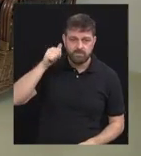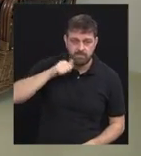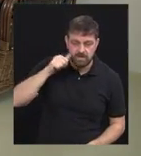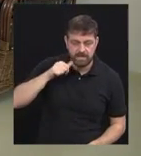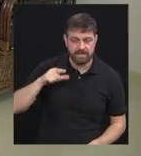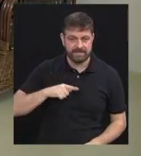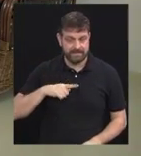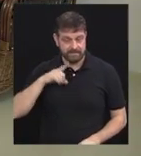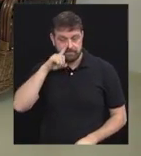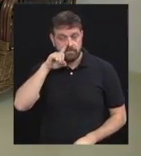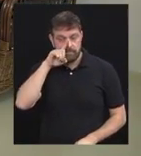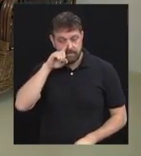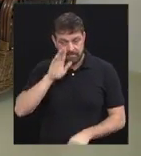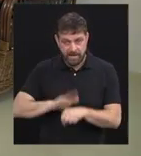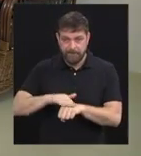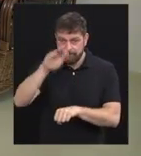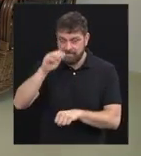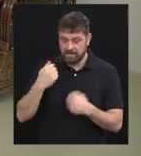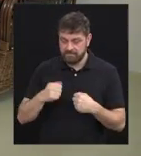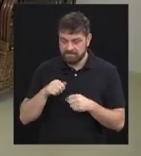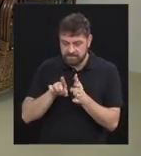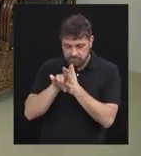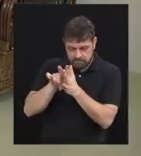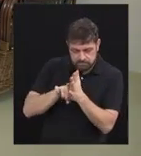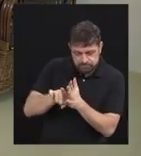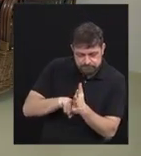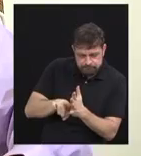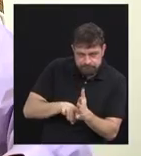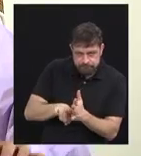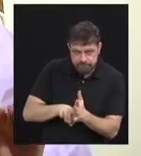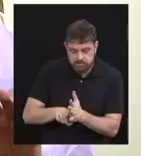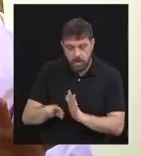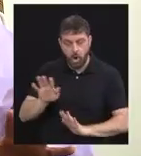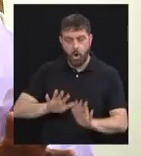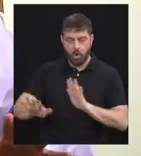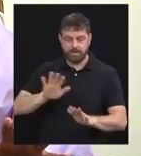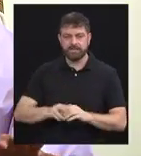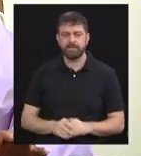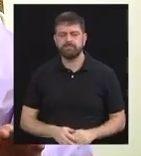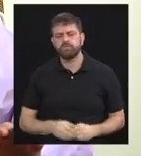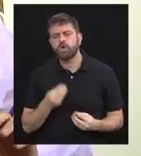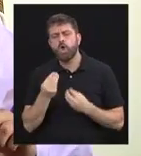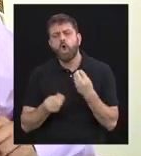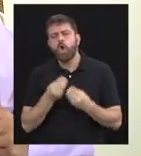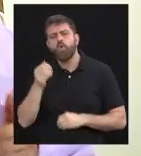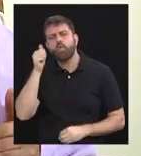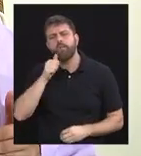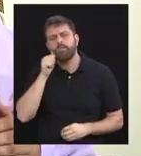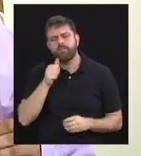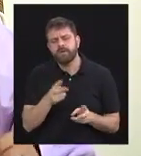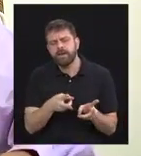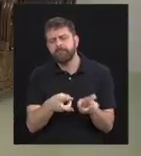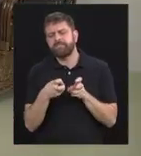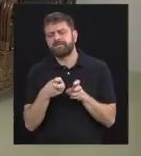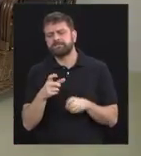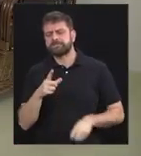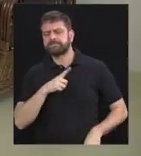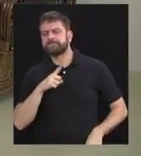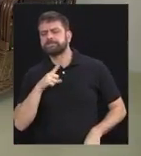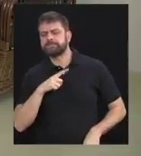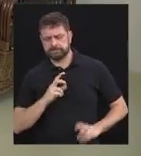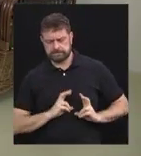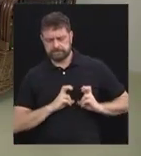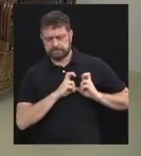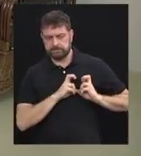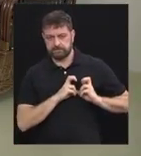têm um risco maior e que deveriam ser seguidas mais de perto. E quais são os sintomas que as mulheres devem ficar atentas? Uma